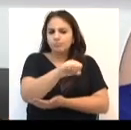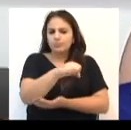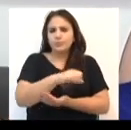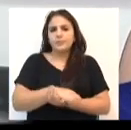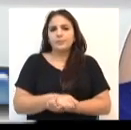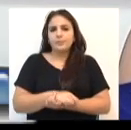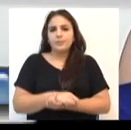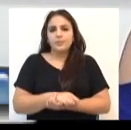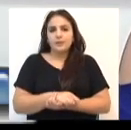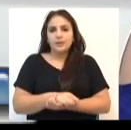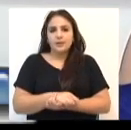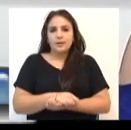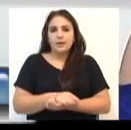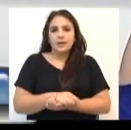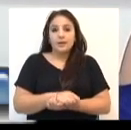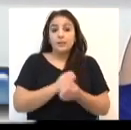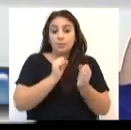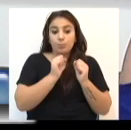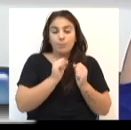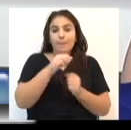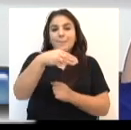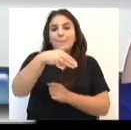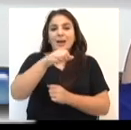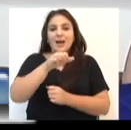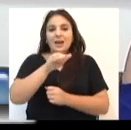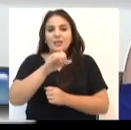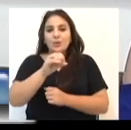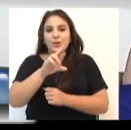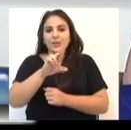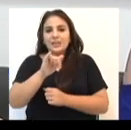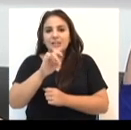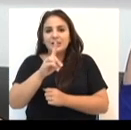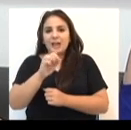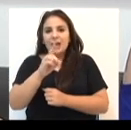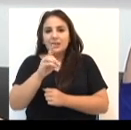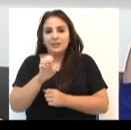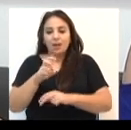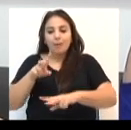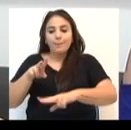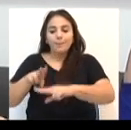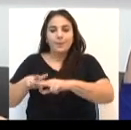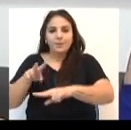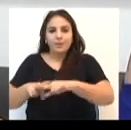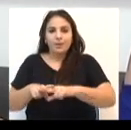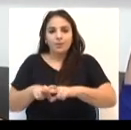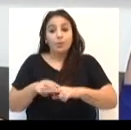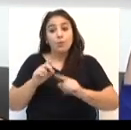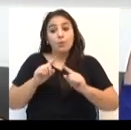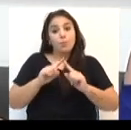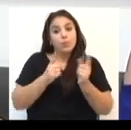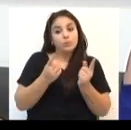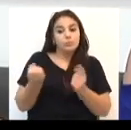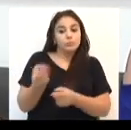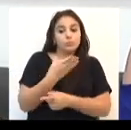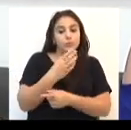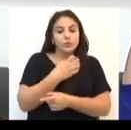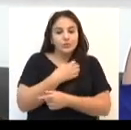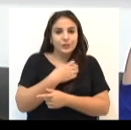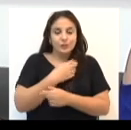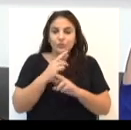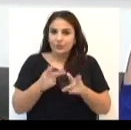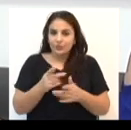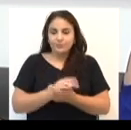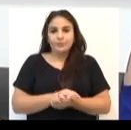sim, a maioridade penal, mas com uma nova roupagem, não é?